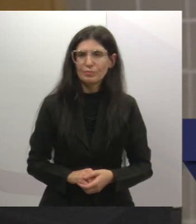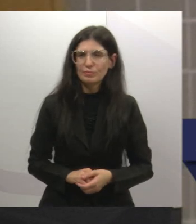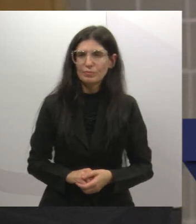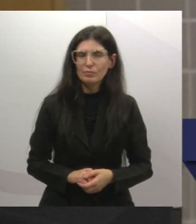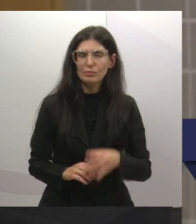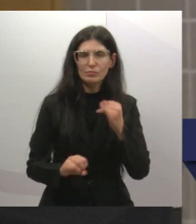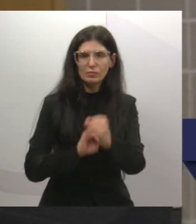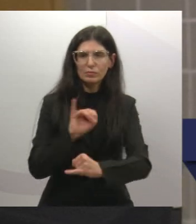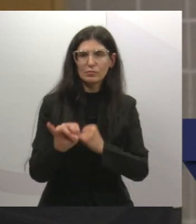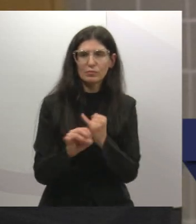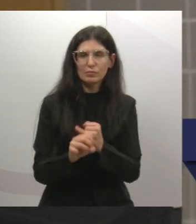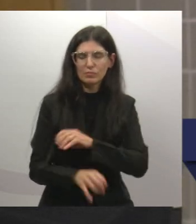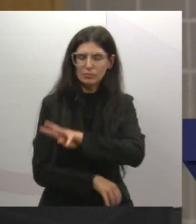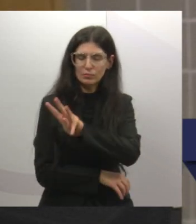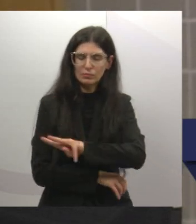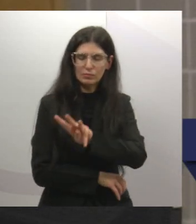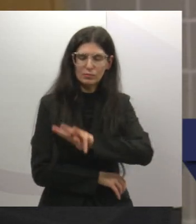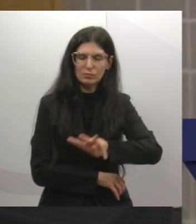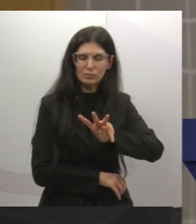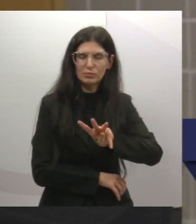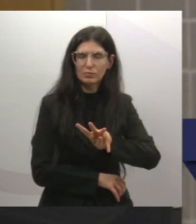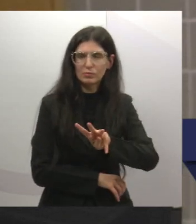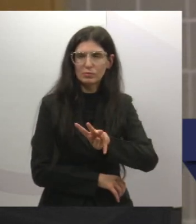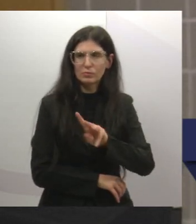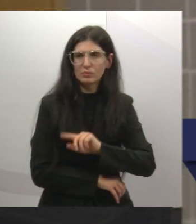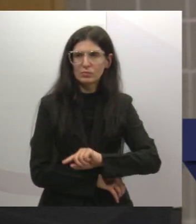ajudar. É o